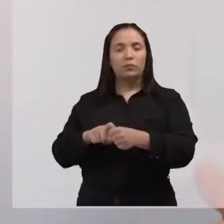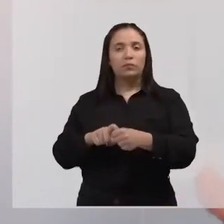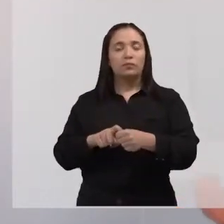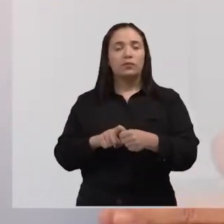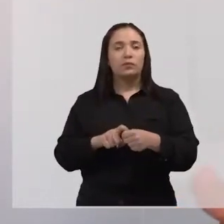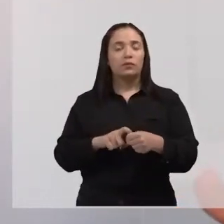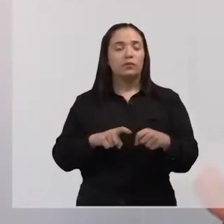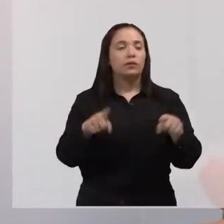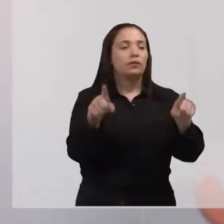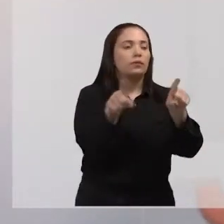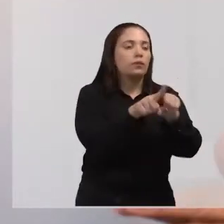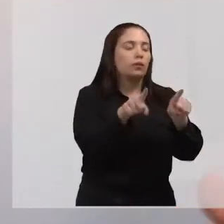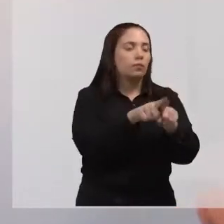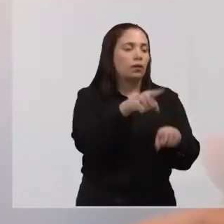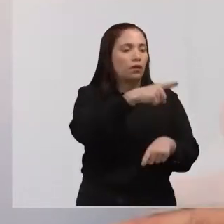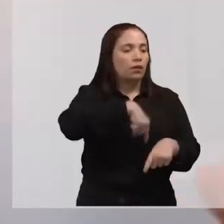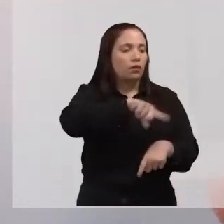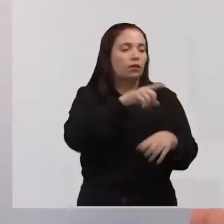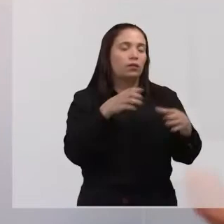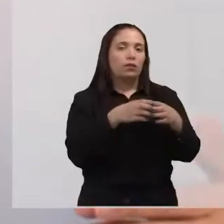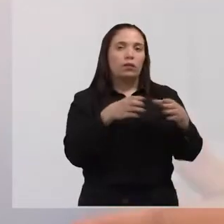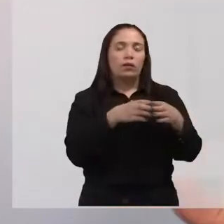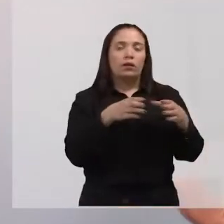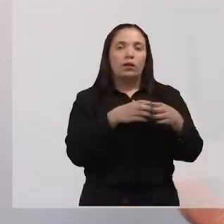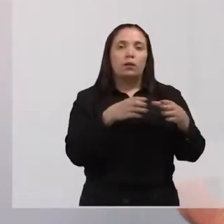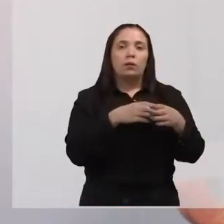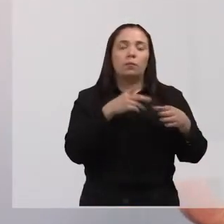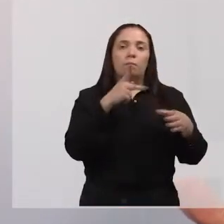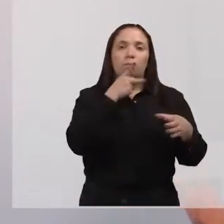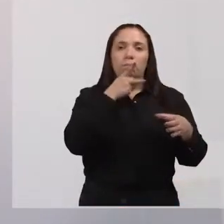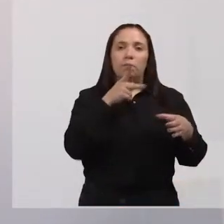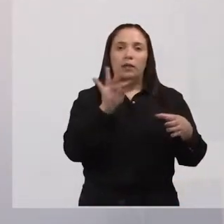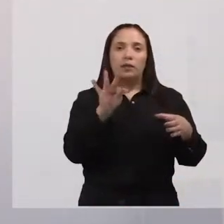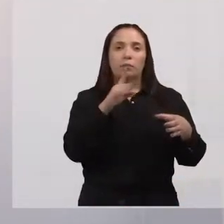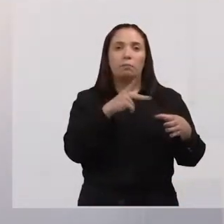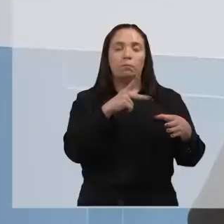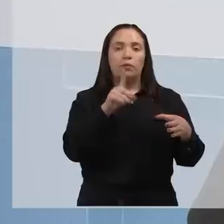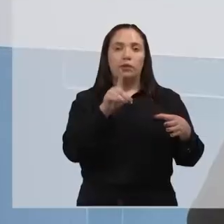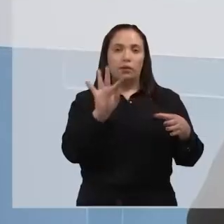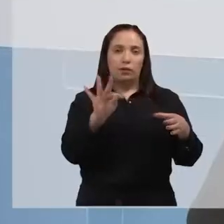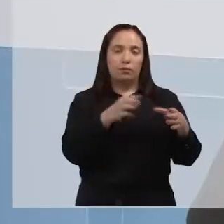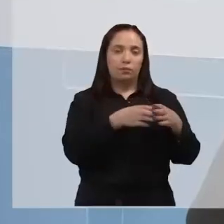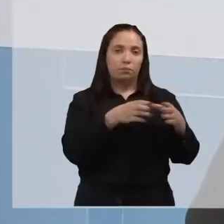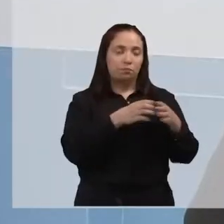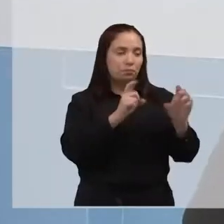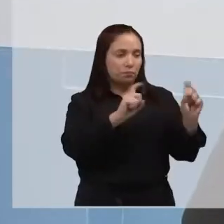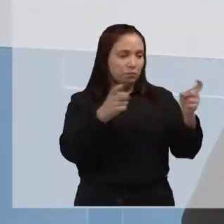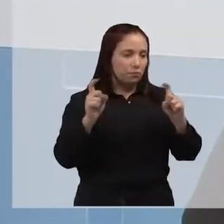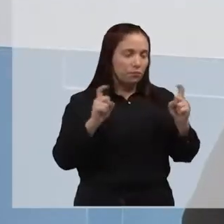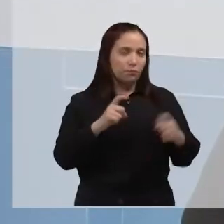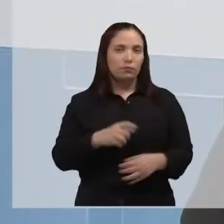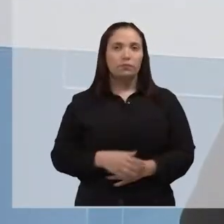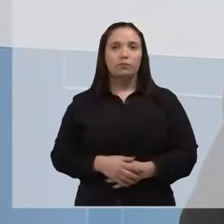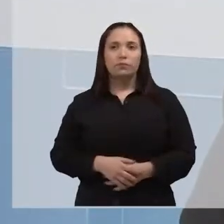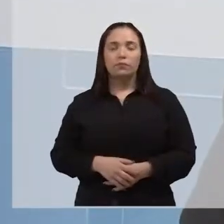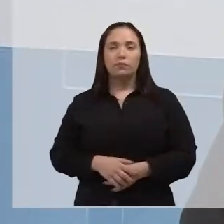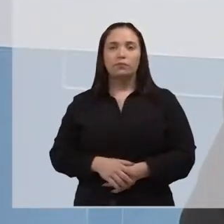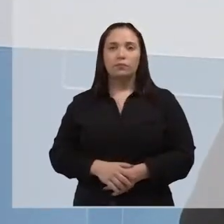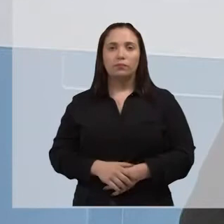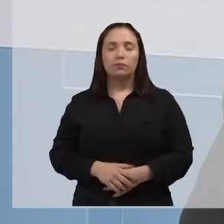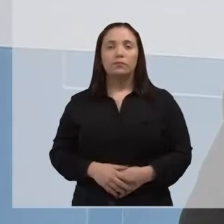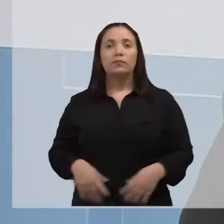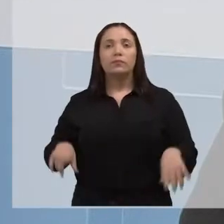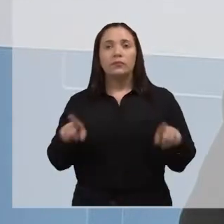discussão interna do bloco progressista, que é liderado pelo PT e o PDT. Agora, além